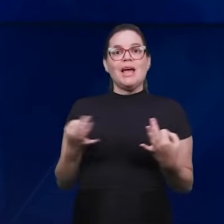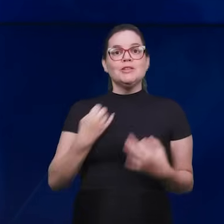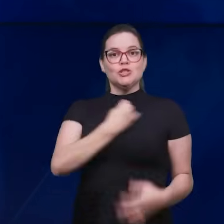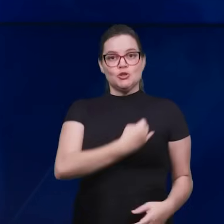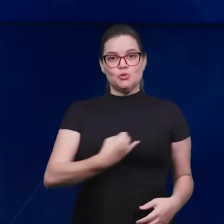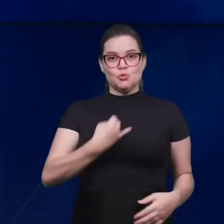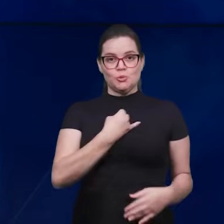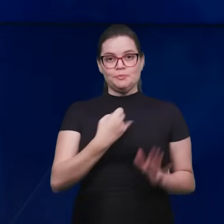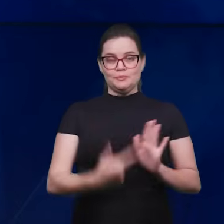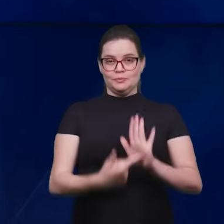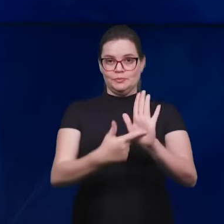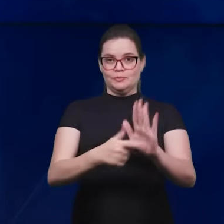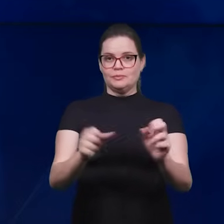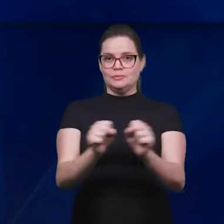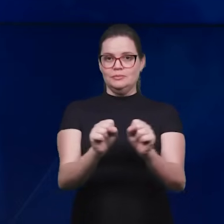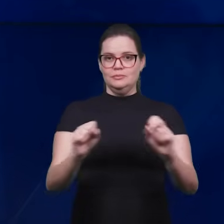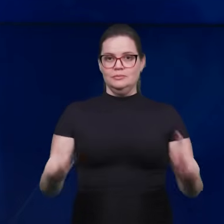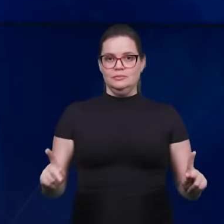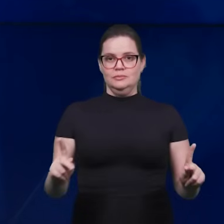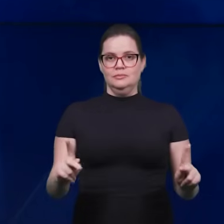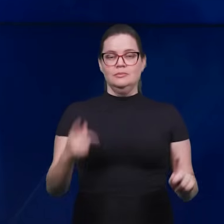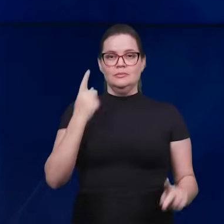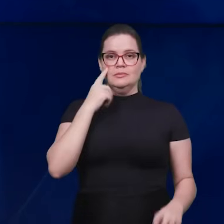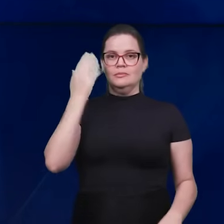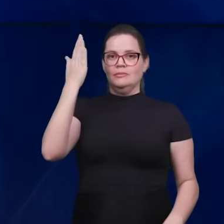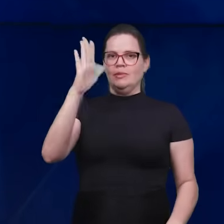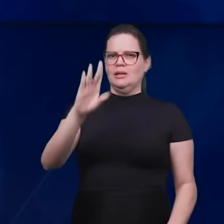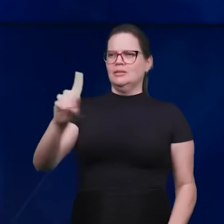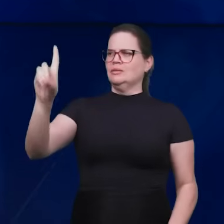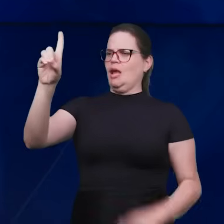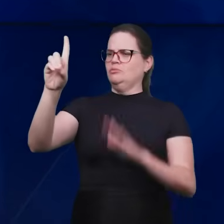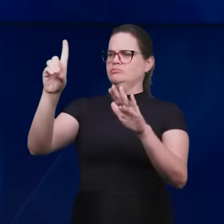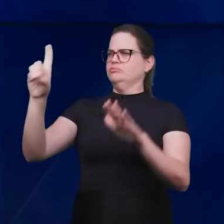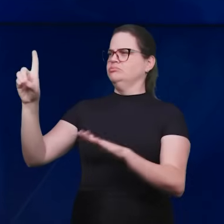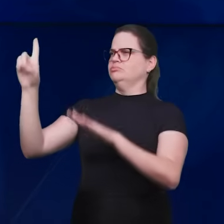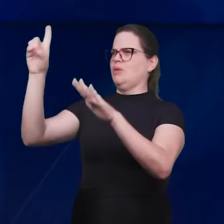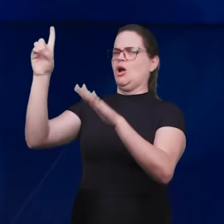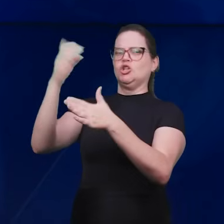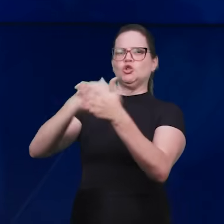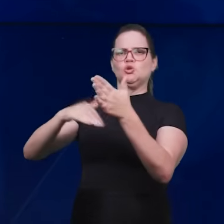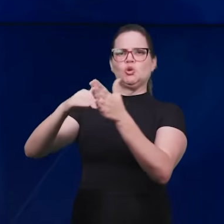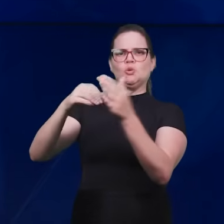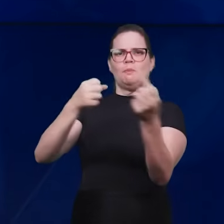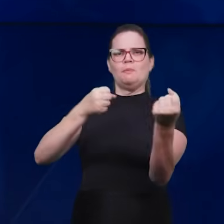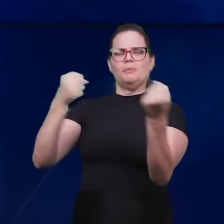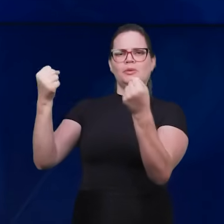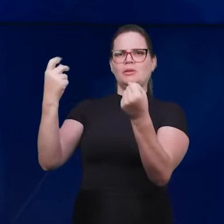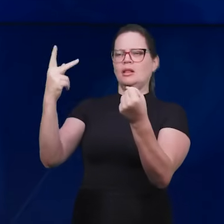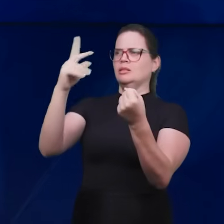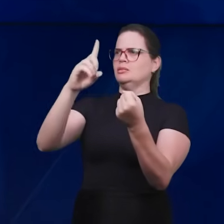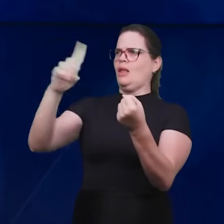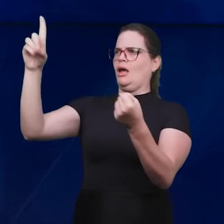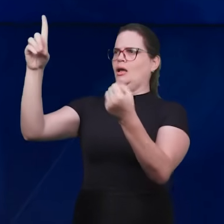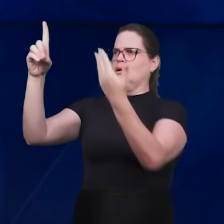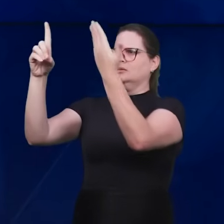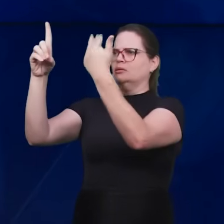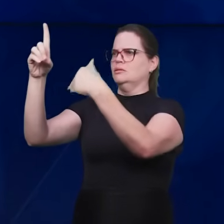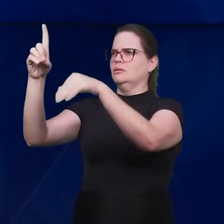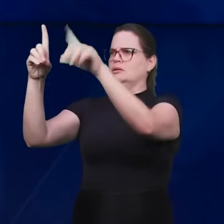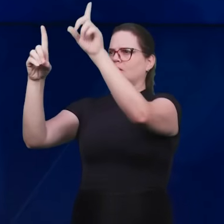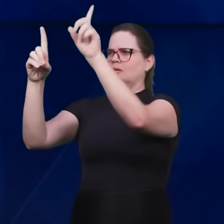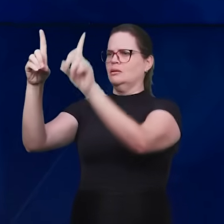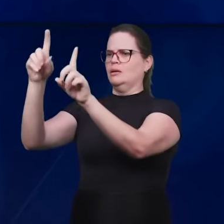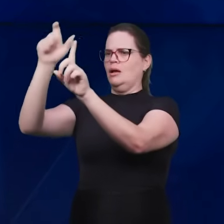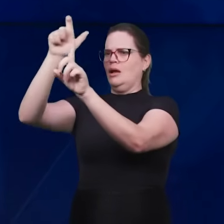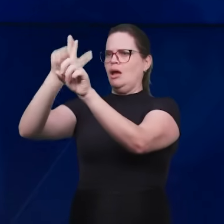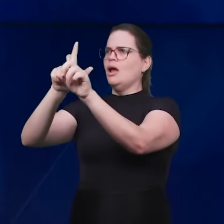Apocalipse, e o Senhor, o Deus Todo-Poderoso, e o Cordeiro, eles são